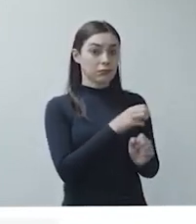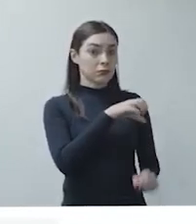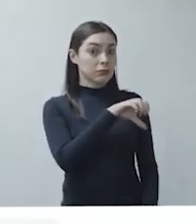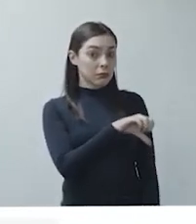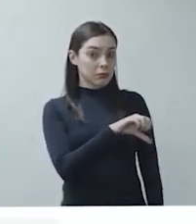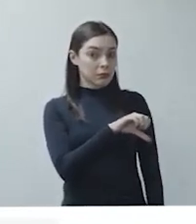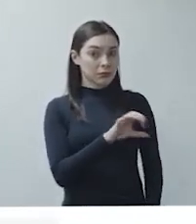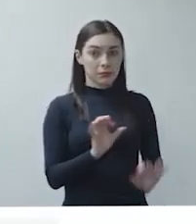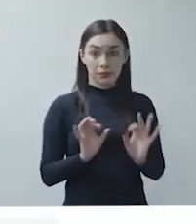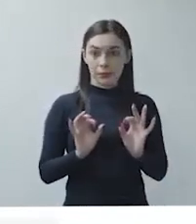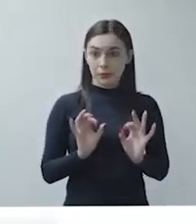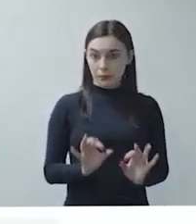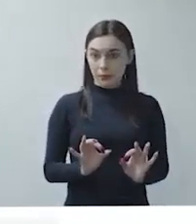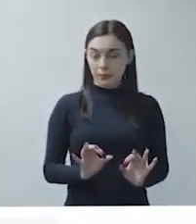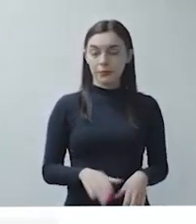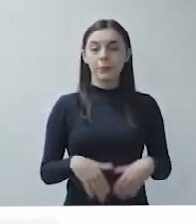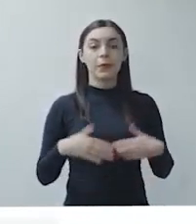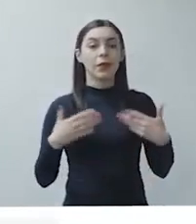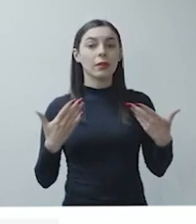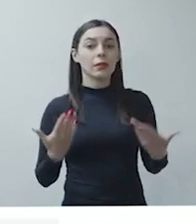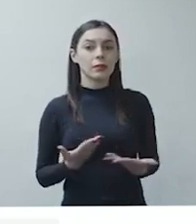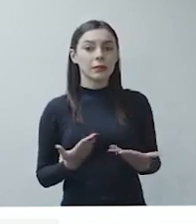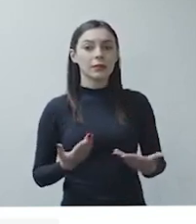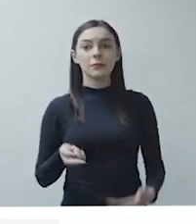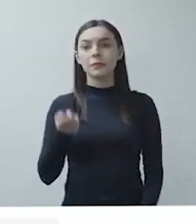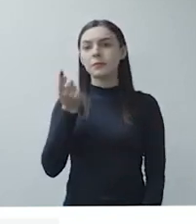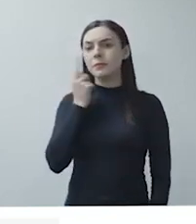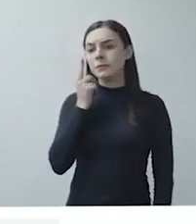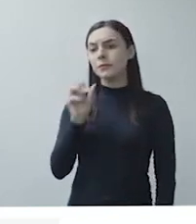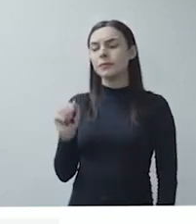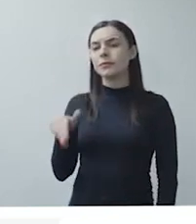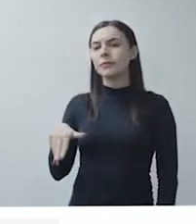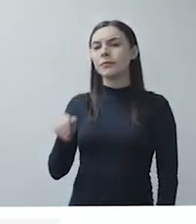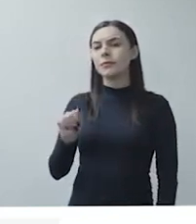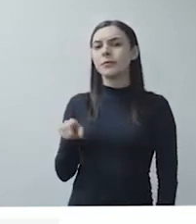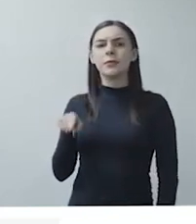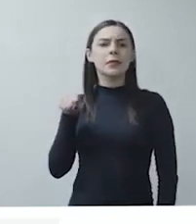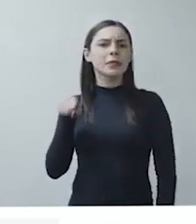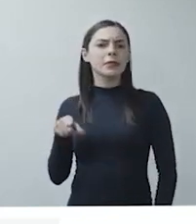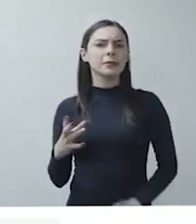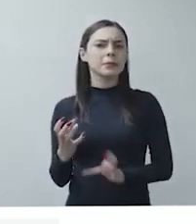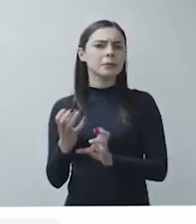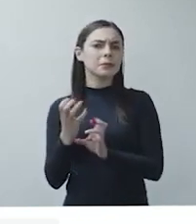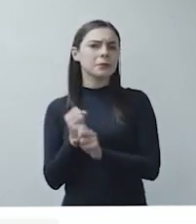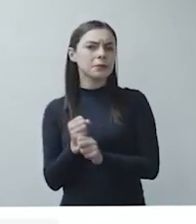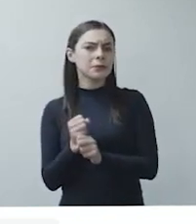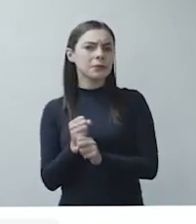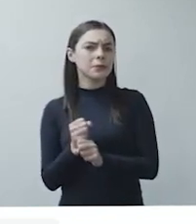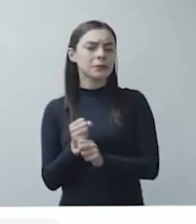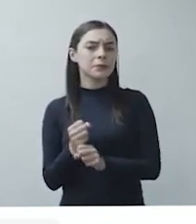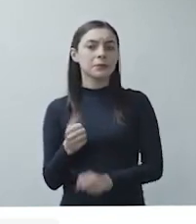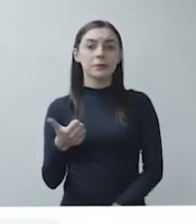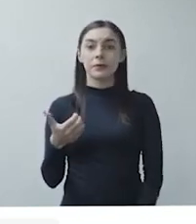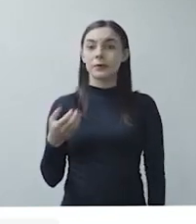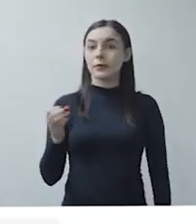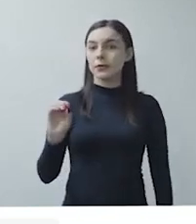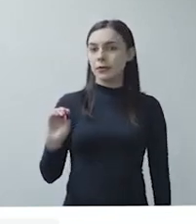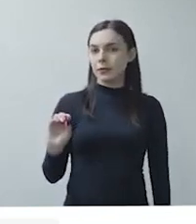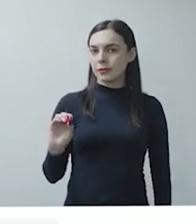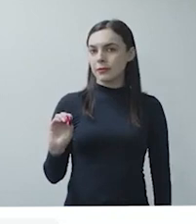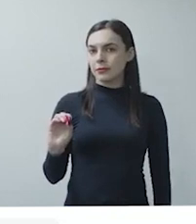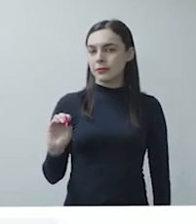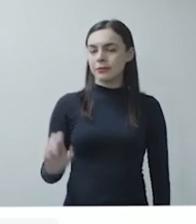pontos, certo? Agora vamos ver a Ana. A Ana marcou